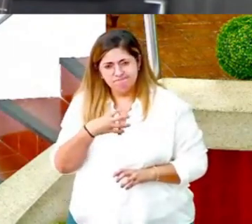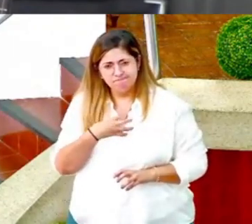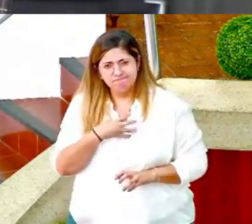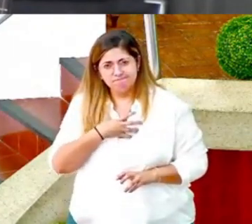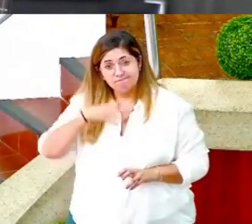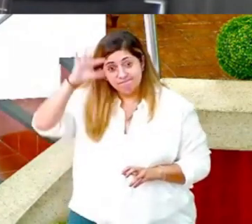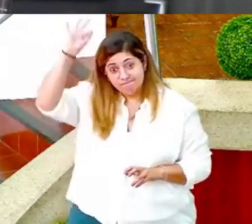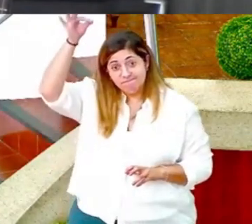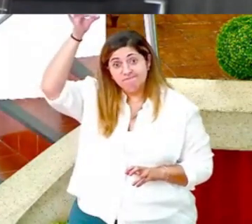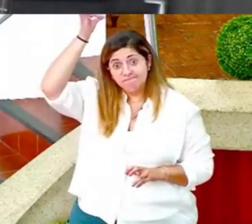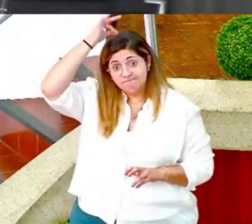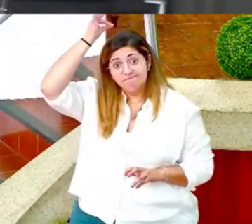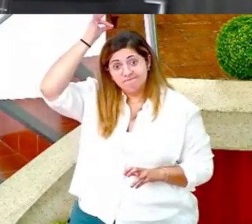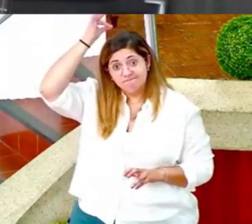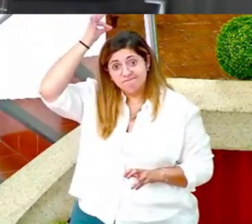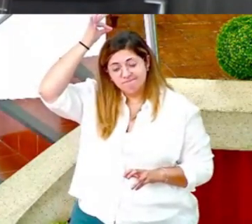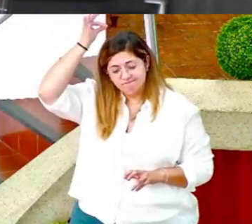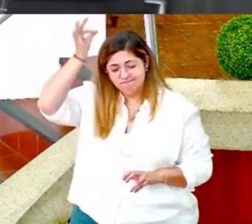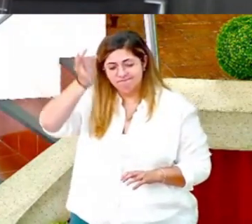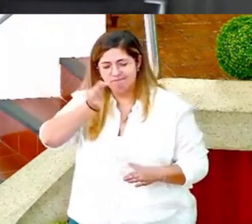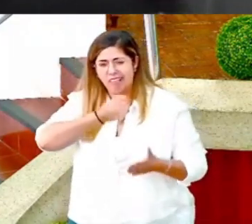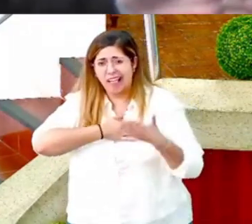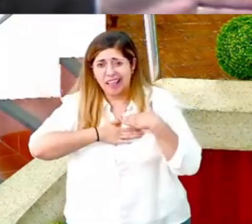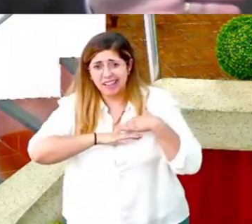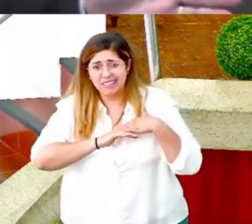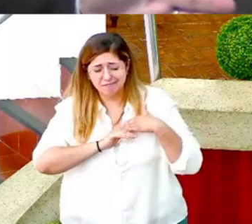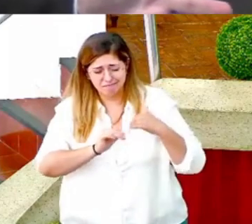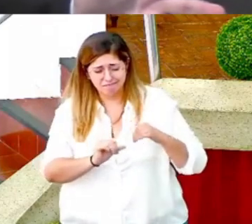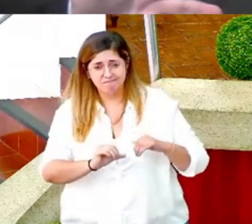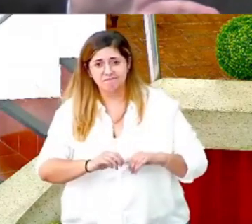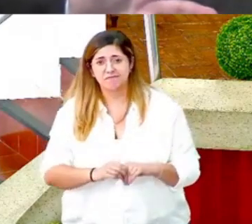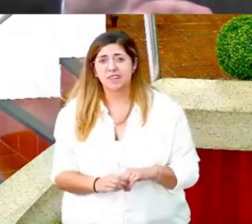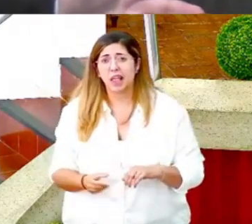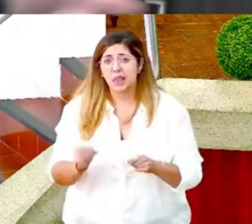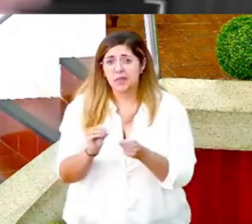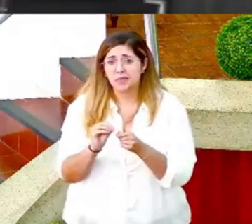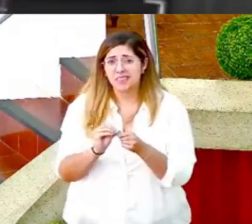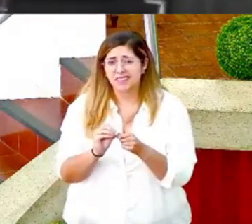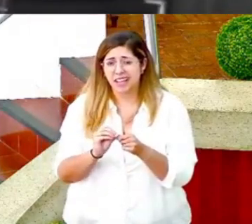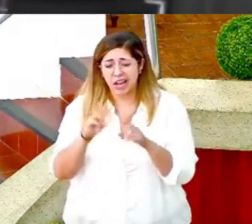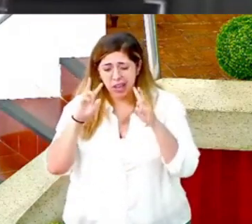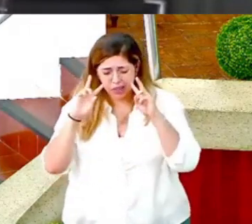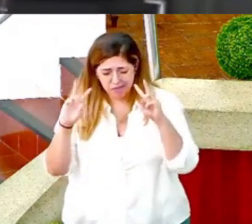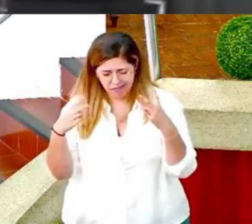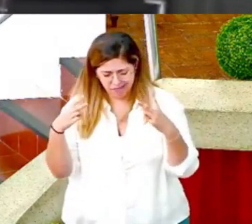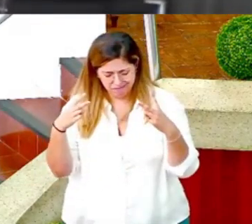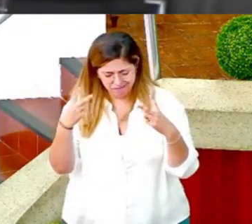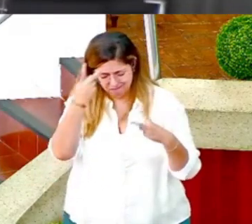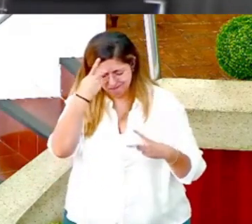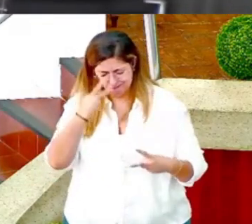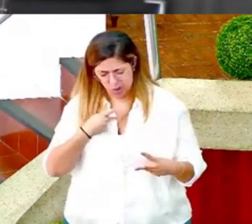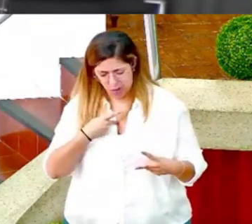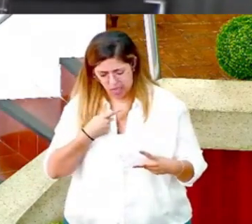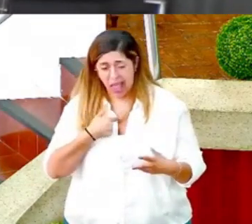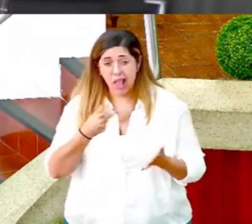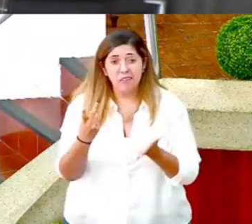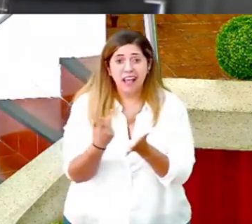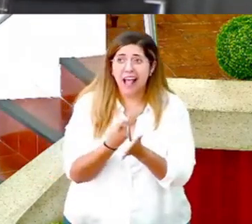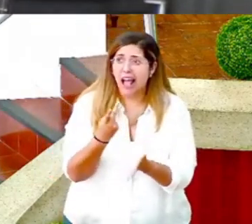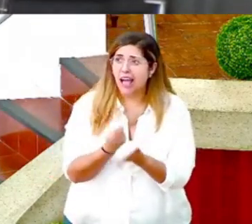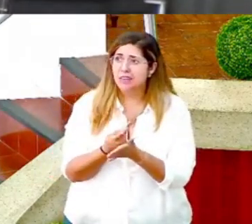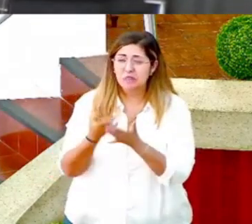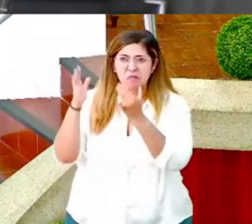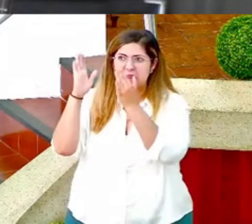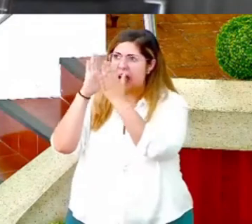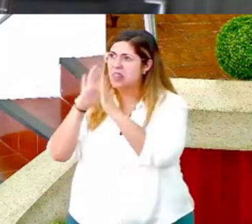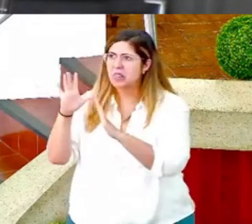guardava os estatutos, os mandamentos, os juízos, que tudo estava perdido. Quando ele abriu o livro, ele disse, é para